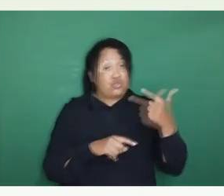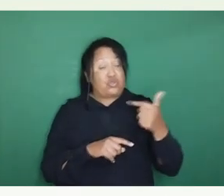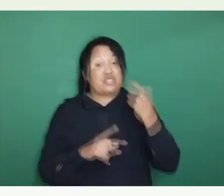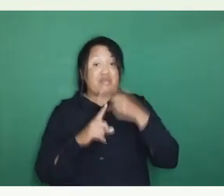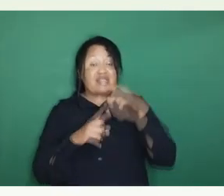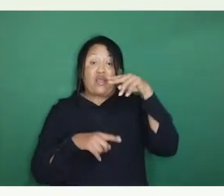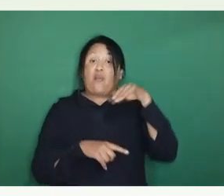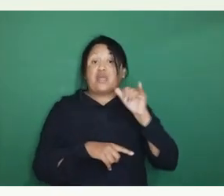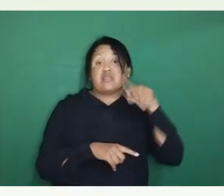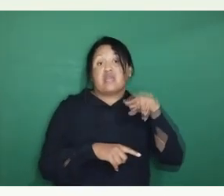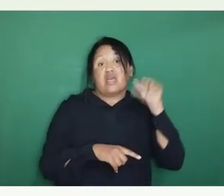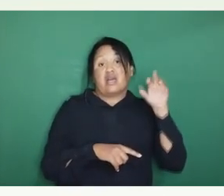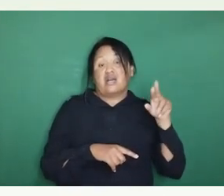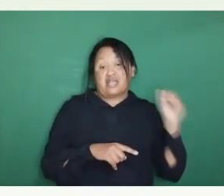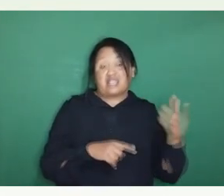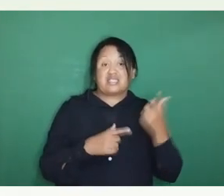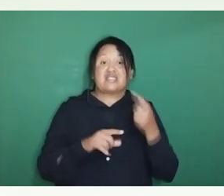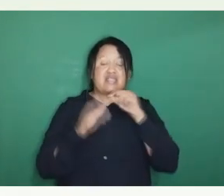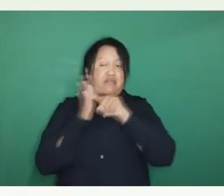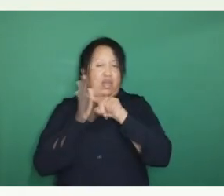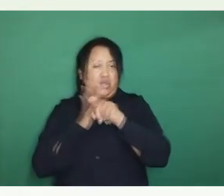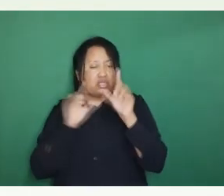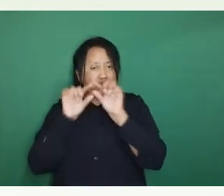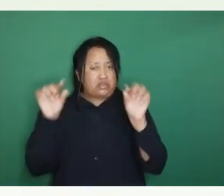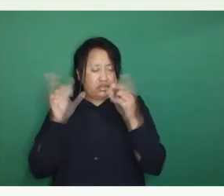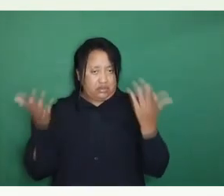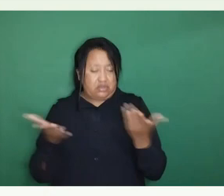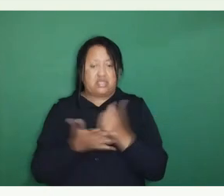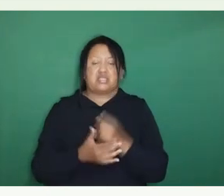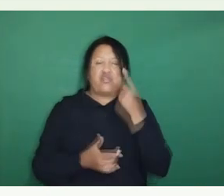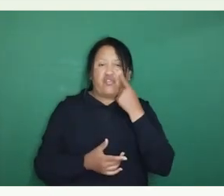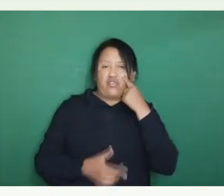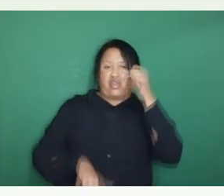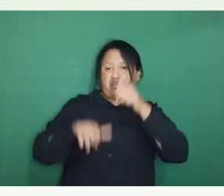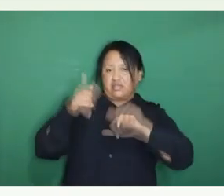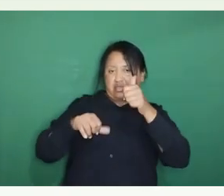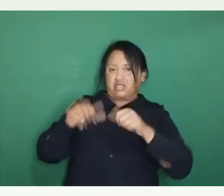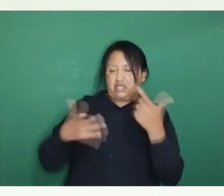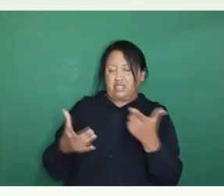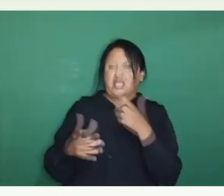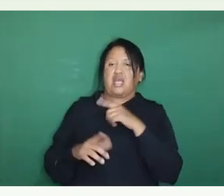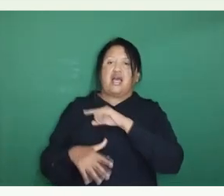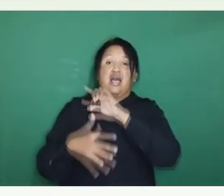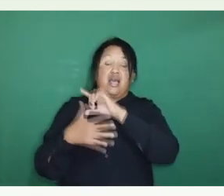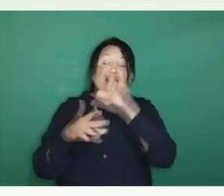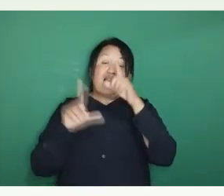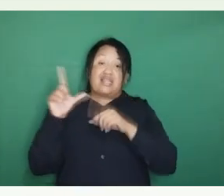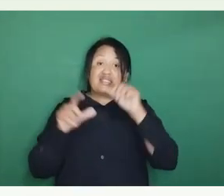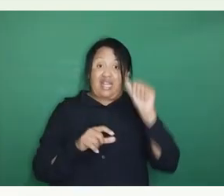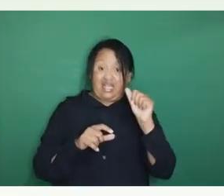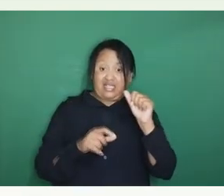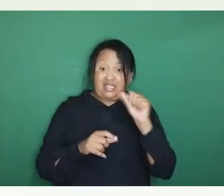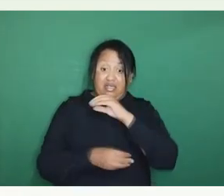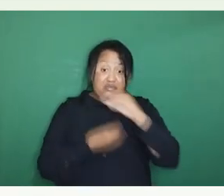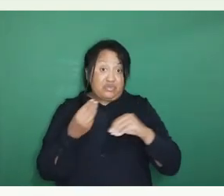analisar os alternativas letra A reage com a água formando ácido forte base fraca de cara que a gente